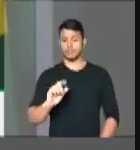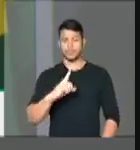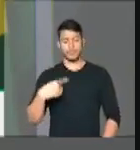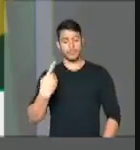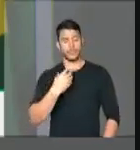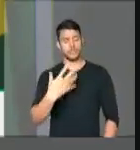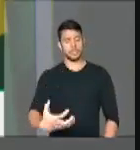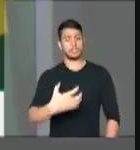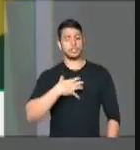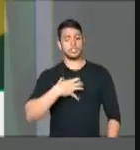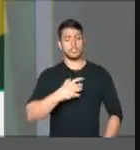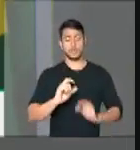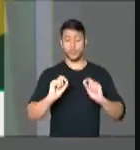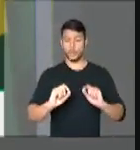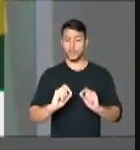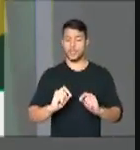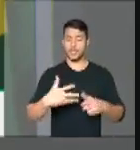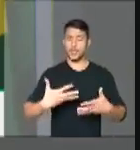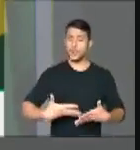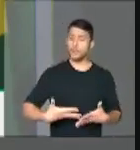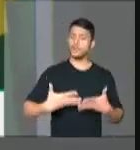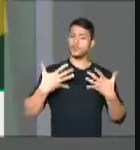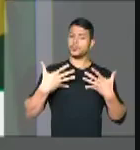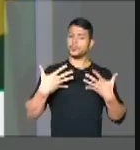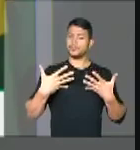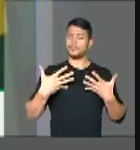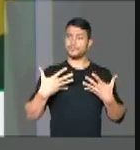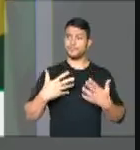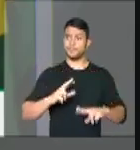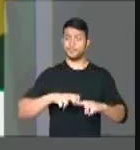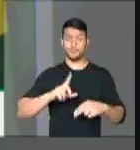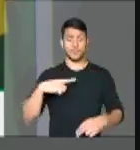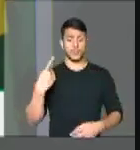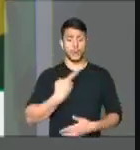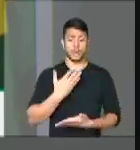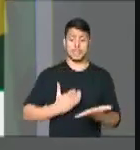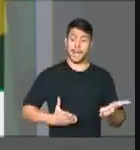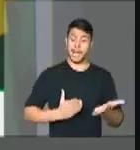na quarta-feira da semana passada, quando aprovamos, por